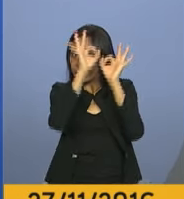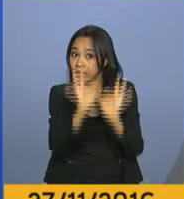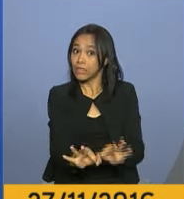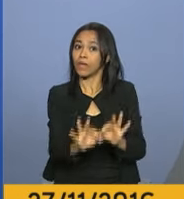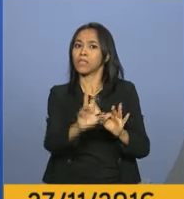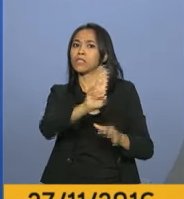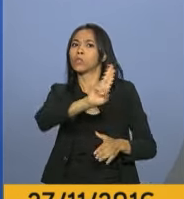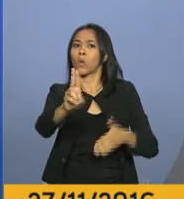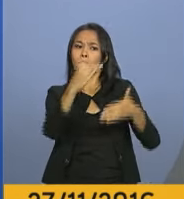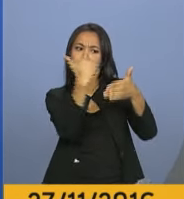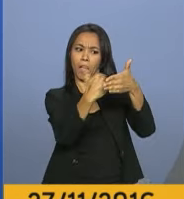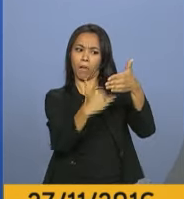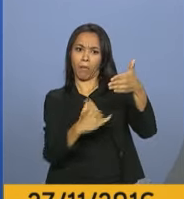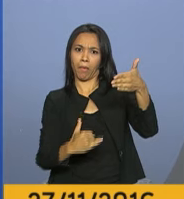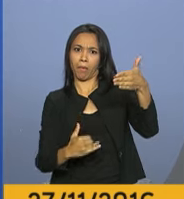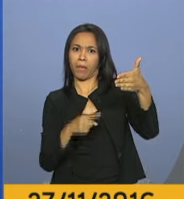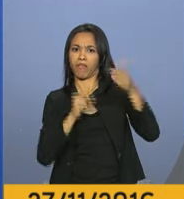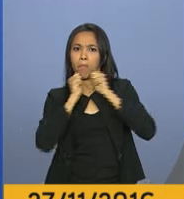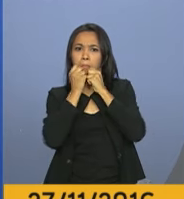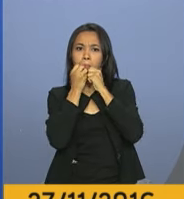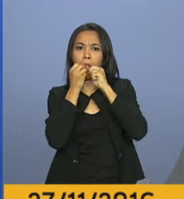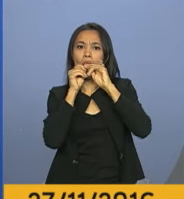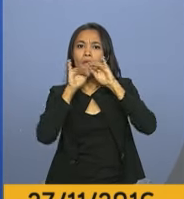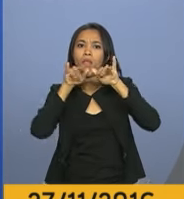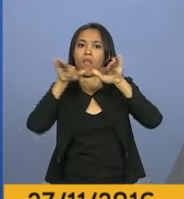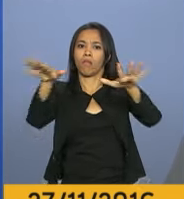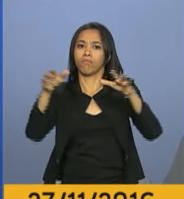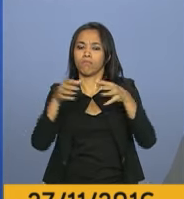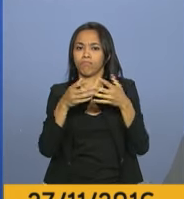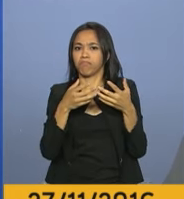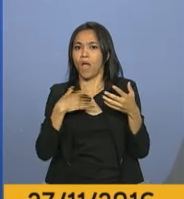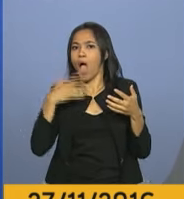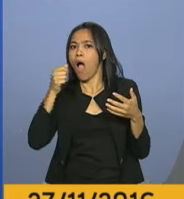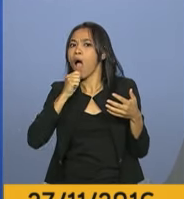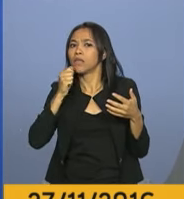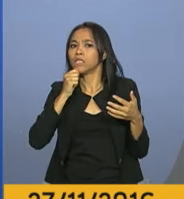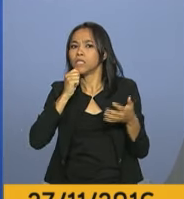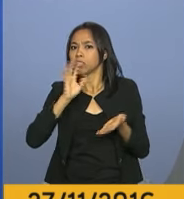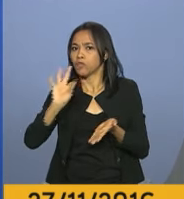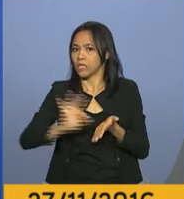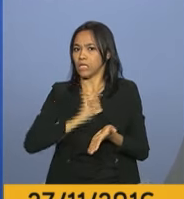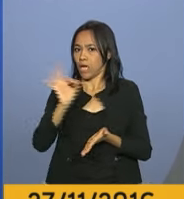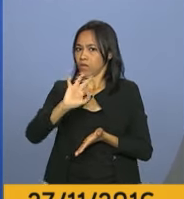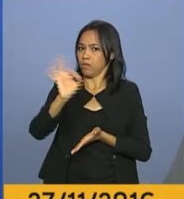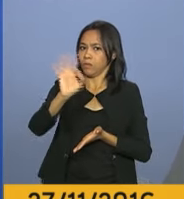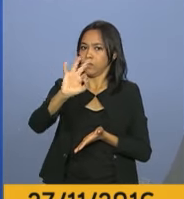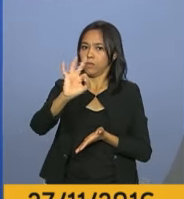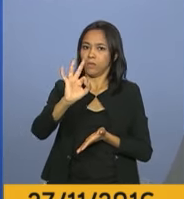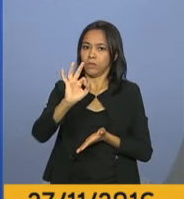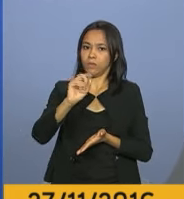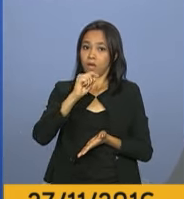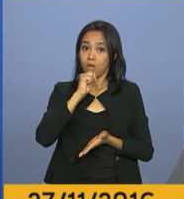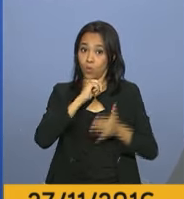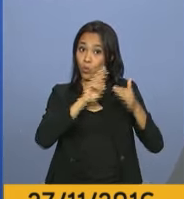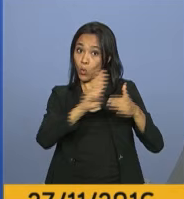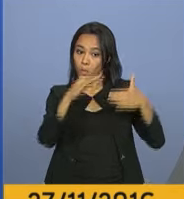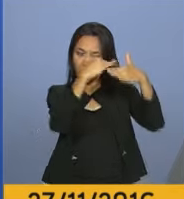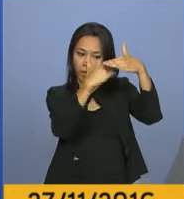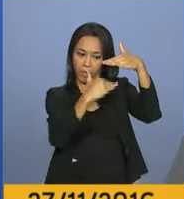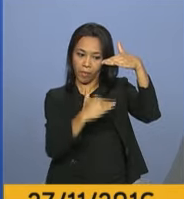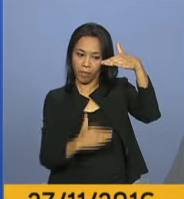essas delações, porque elas não foram ainda assinadas, pelo que eu soube, né? E assinadas